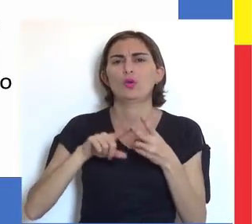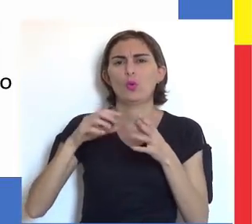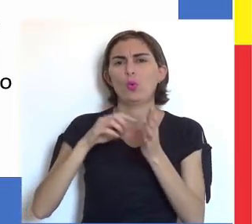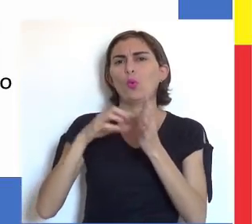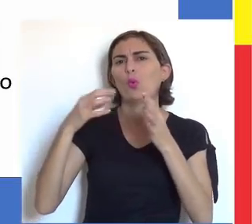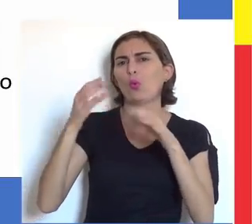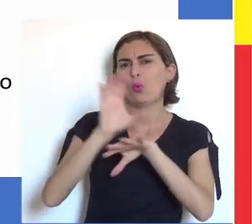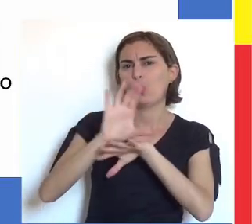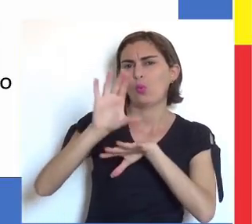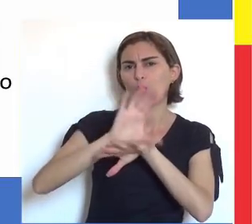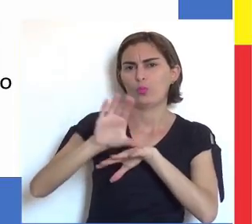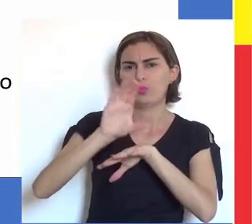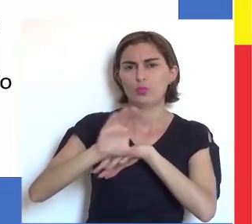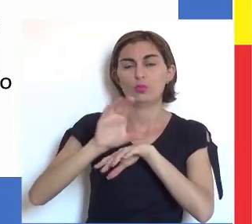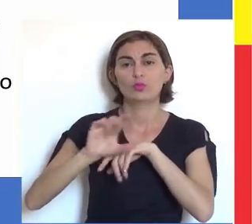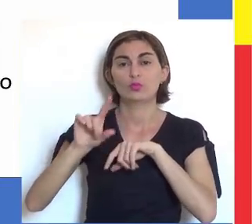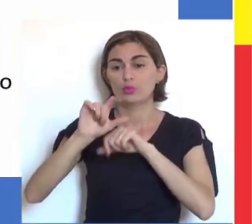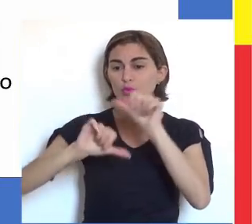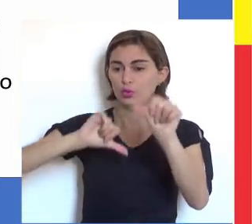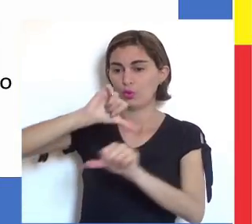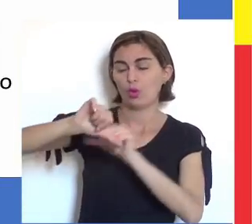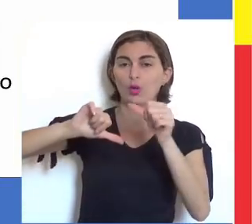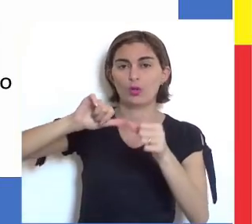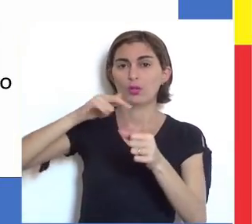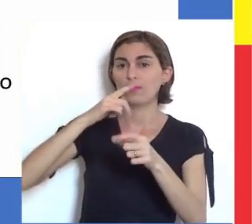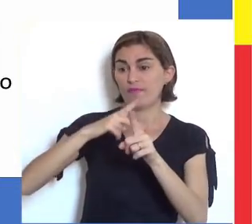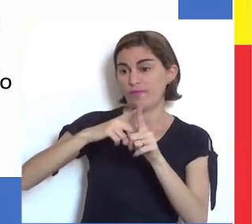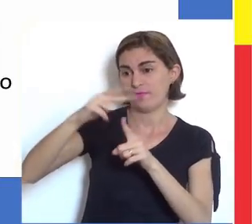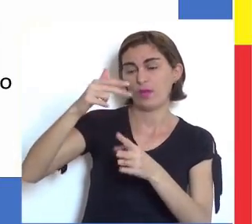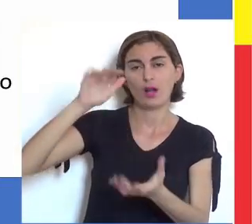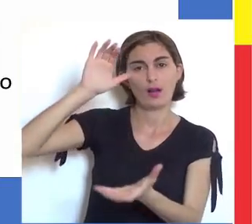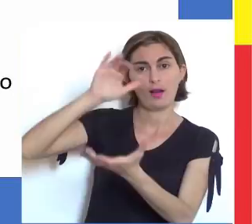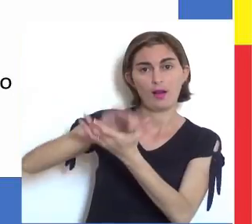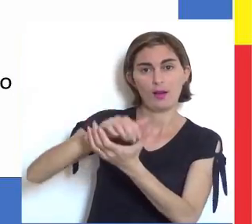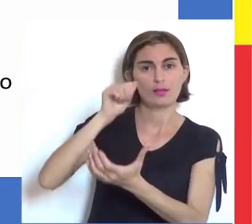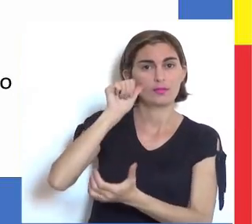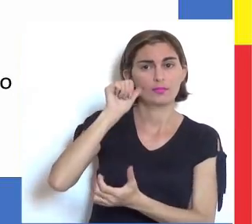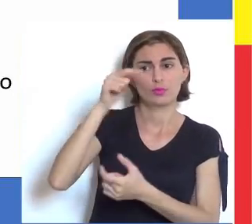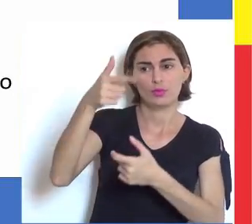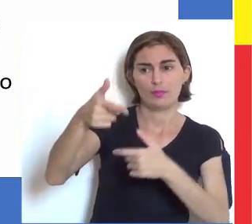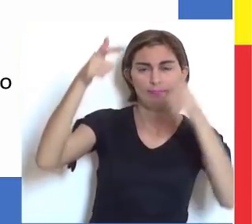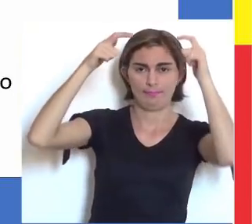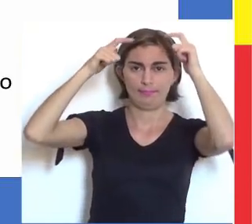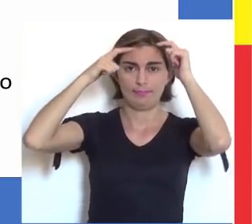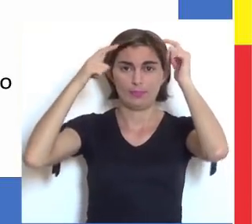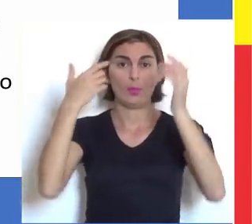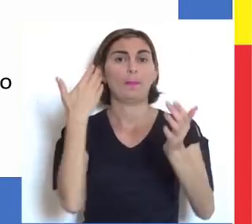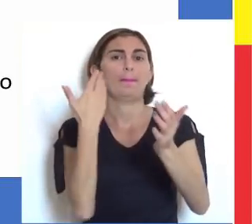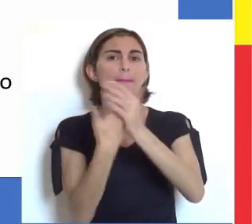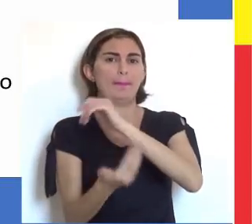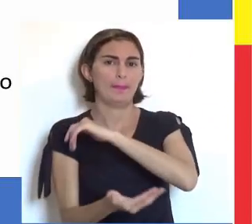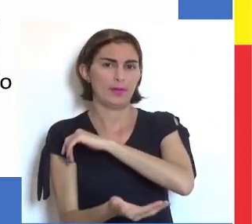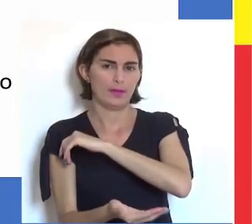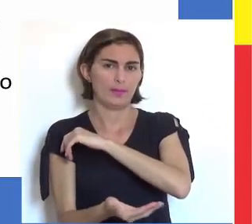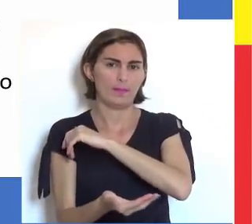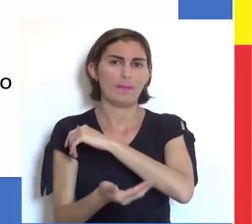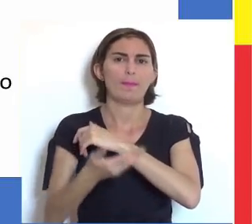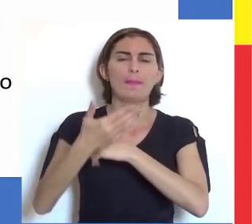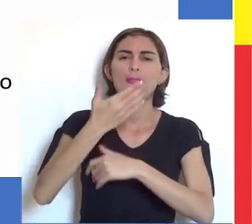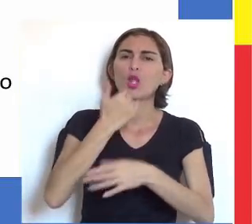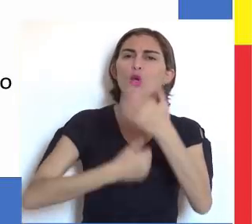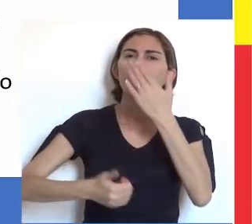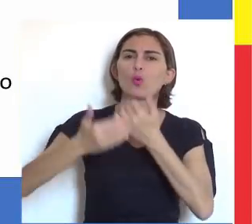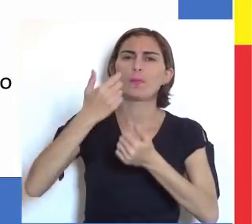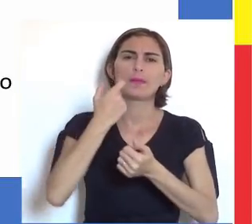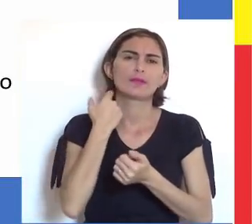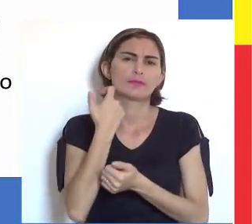organizou um concurso. Em troca, o vencedor casar-se-ia com a princesa. O perdedor tornar-se-ia